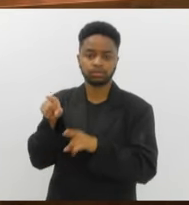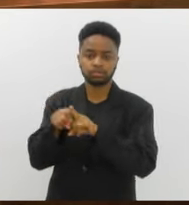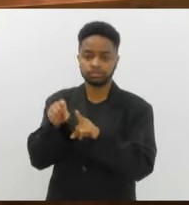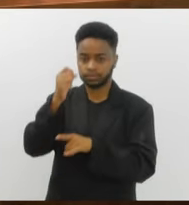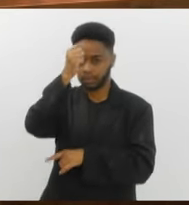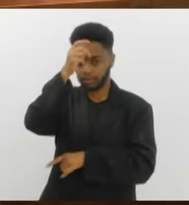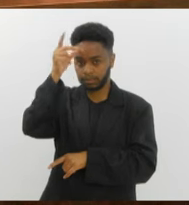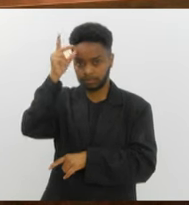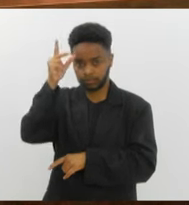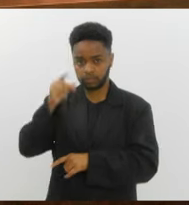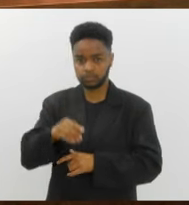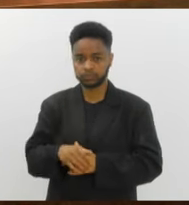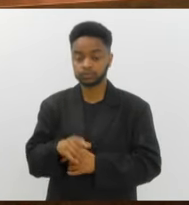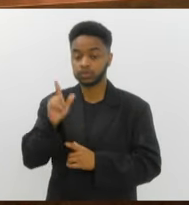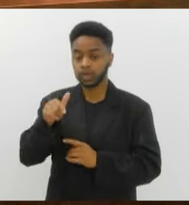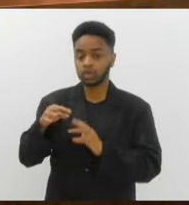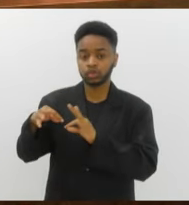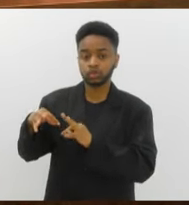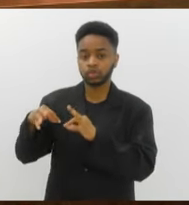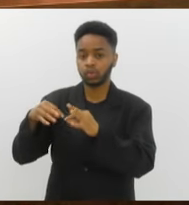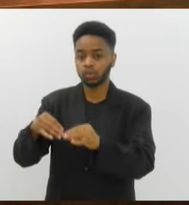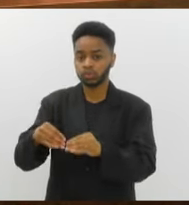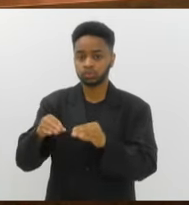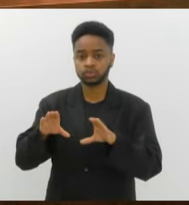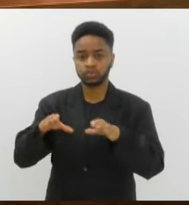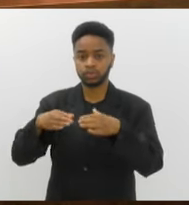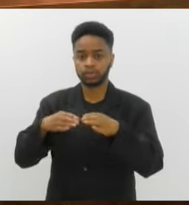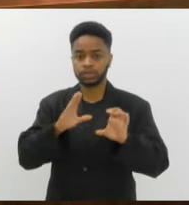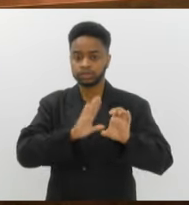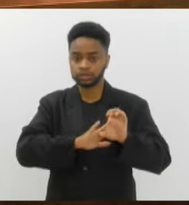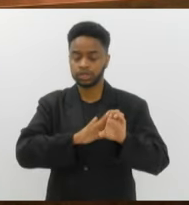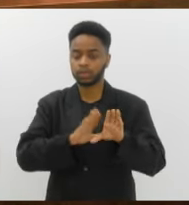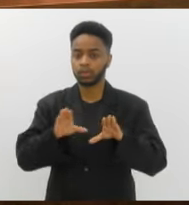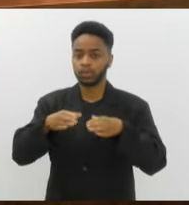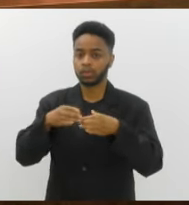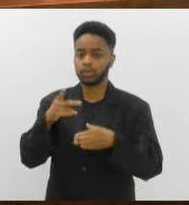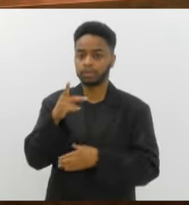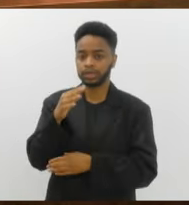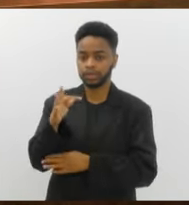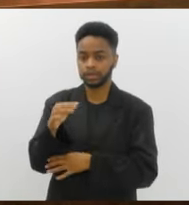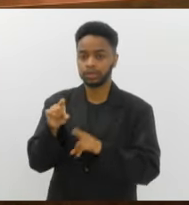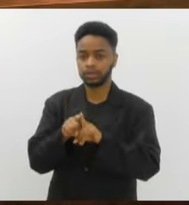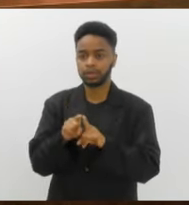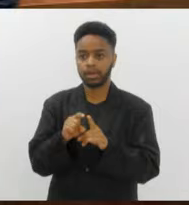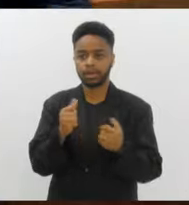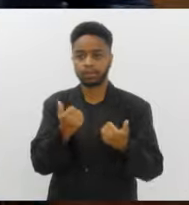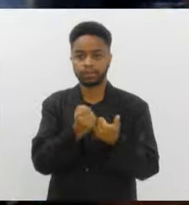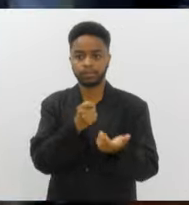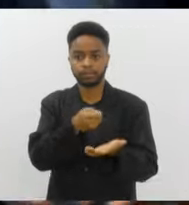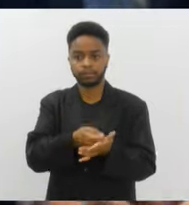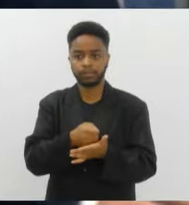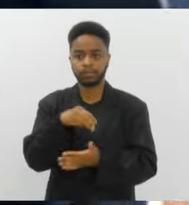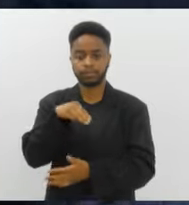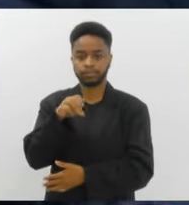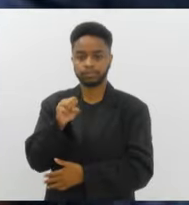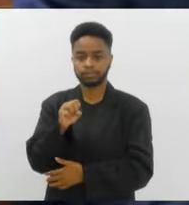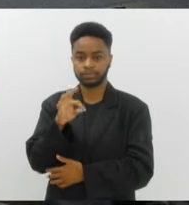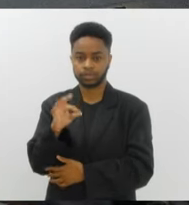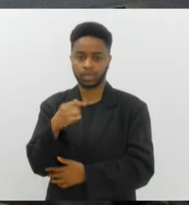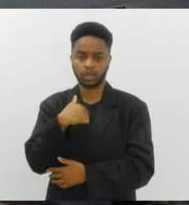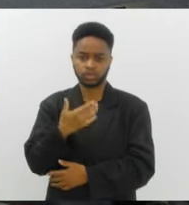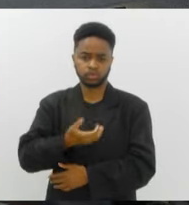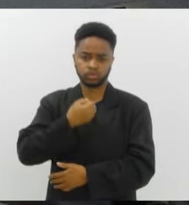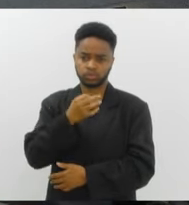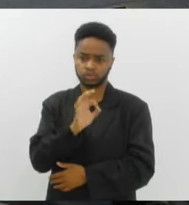Prefeitura, são todos da bancada da esquerda, da bancada do PT, financiadores do MST. Obrigado. Nada me surpreende, até